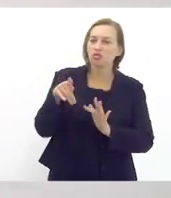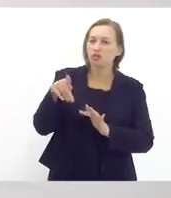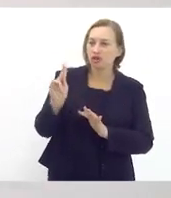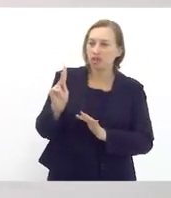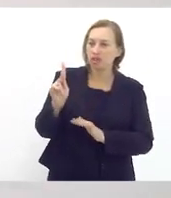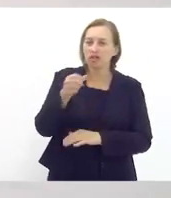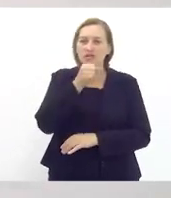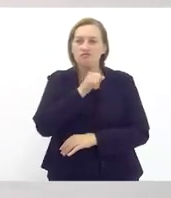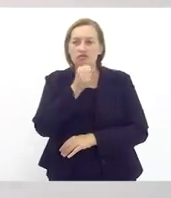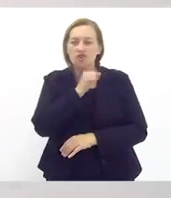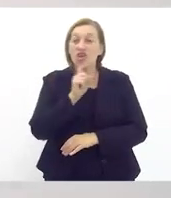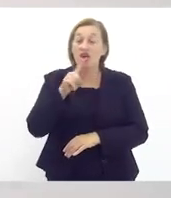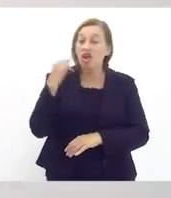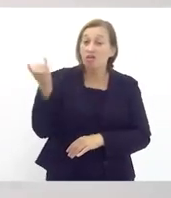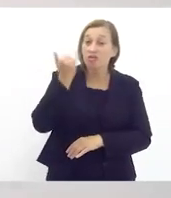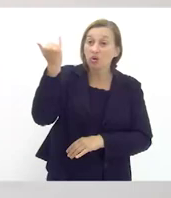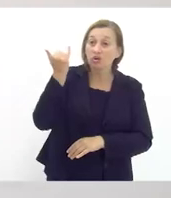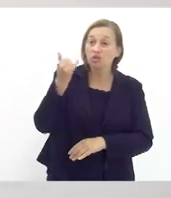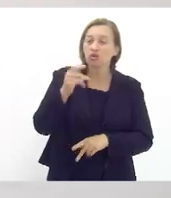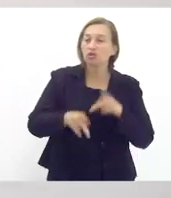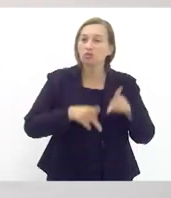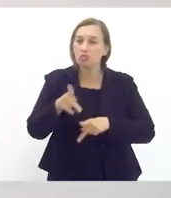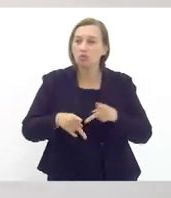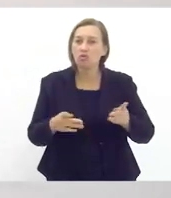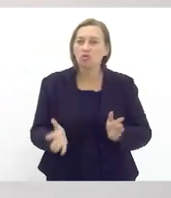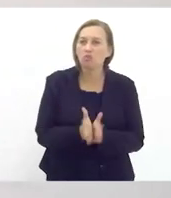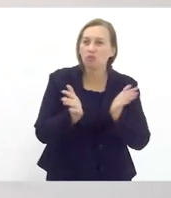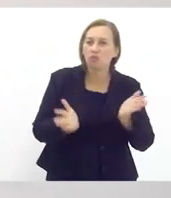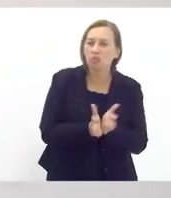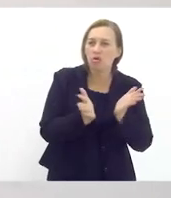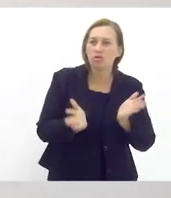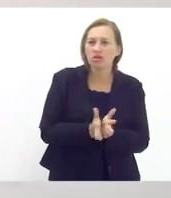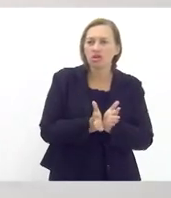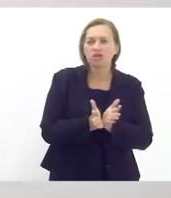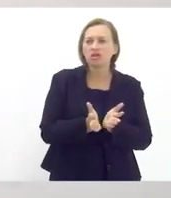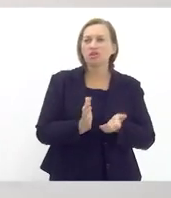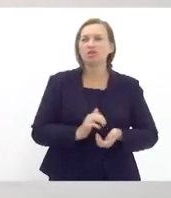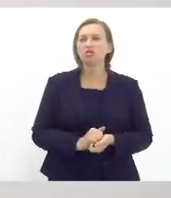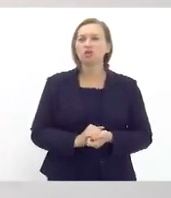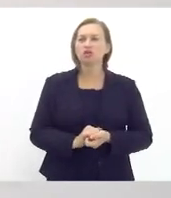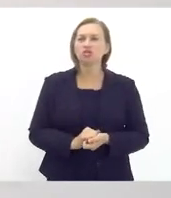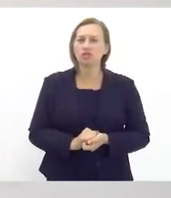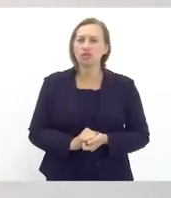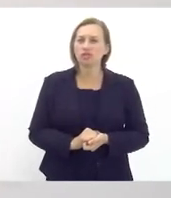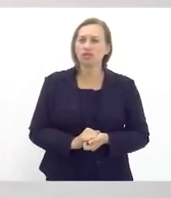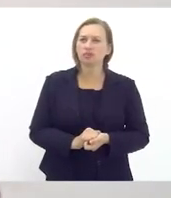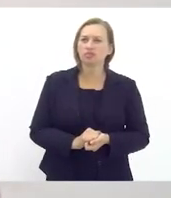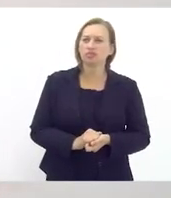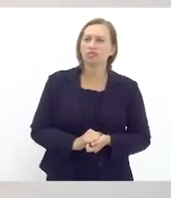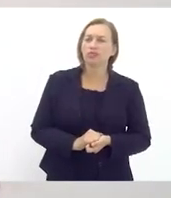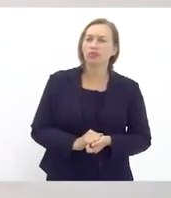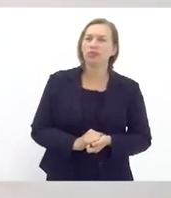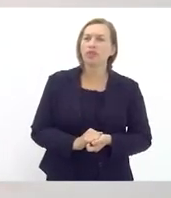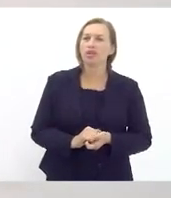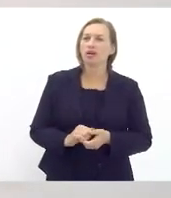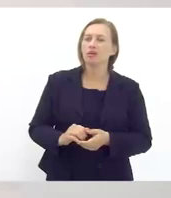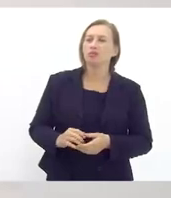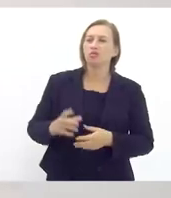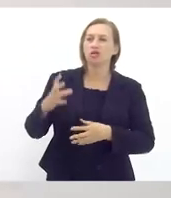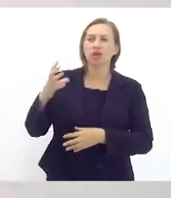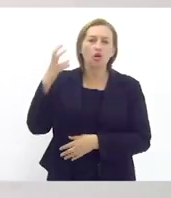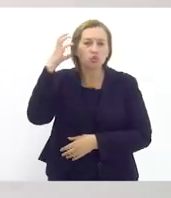que é muito importante para o povo pobre que não tem acesso ao lazer e que bota na sua caixa de som